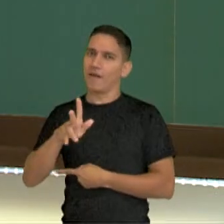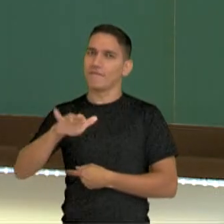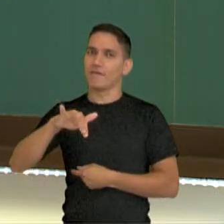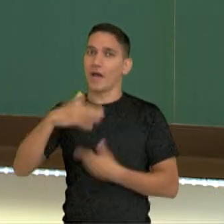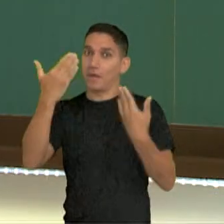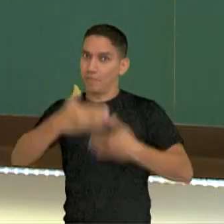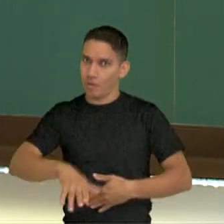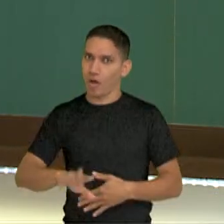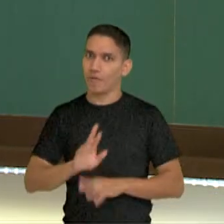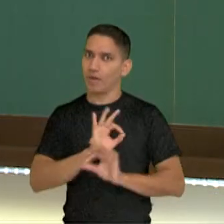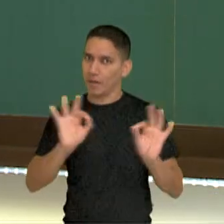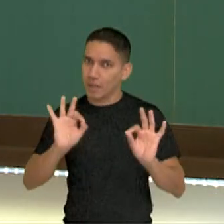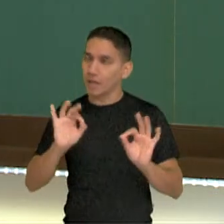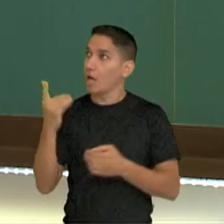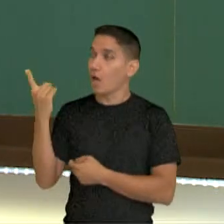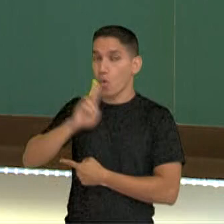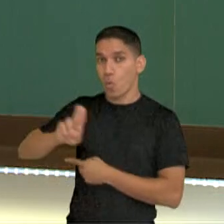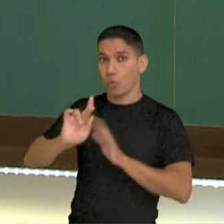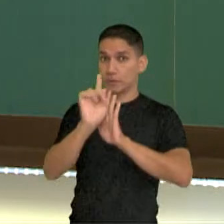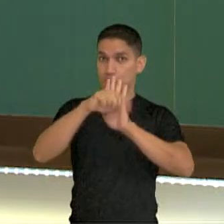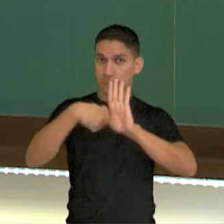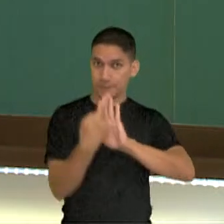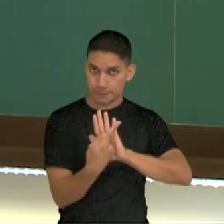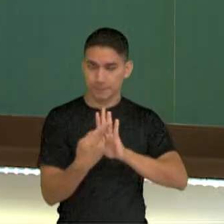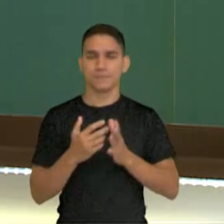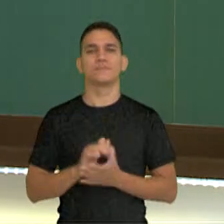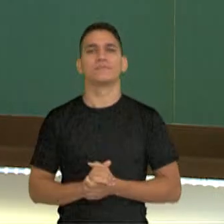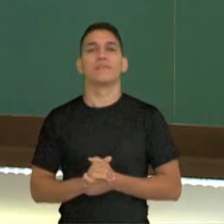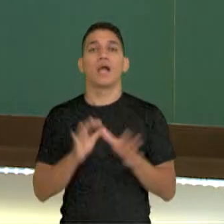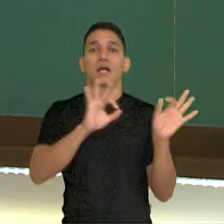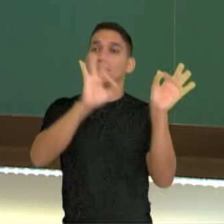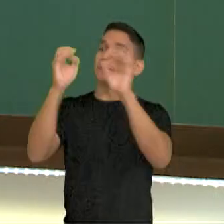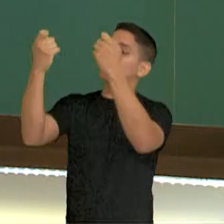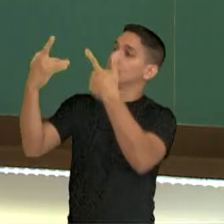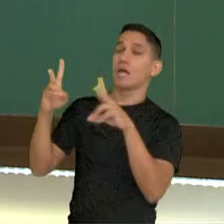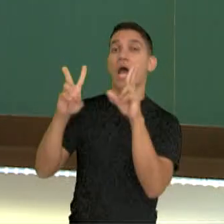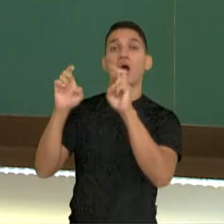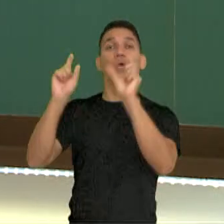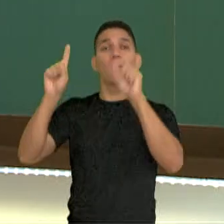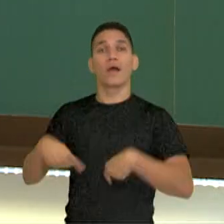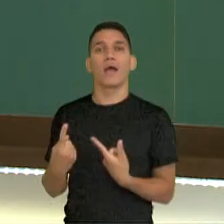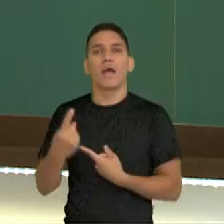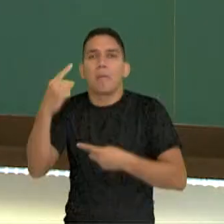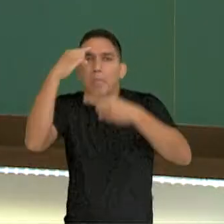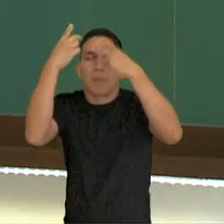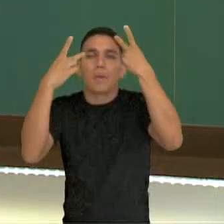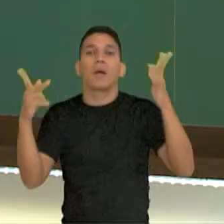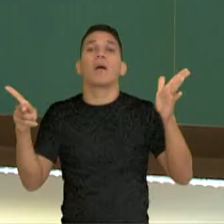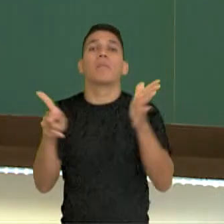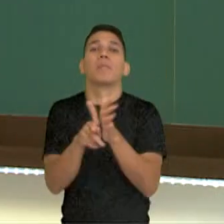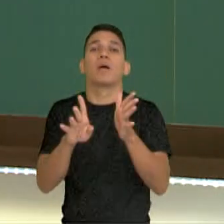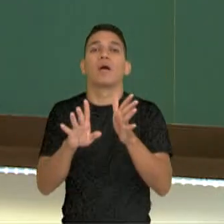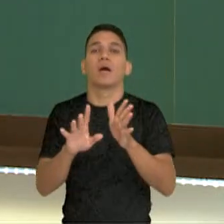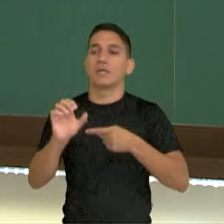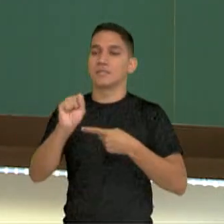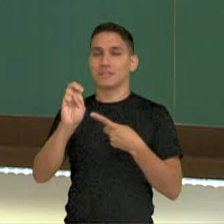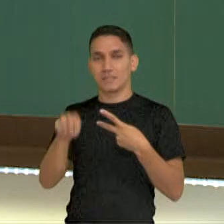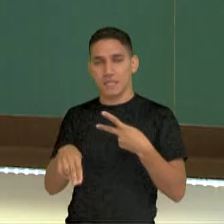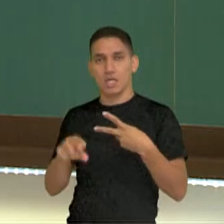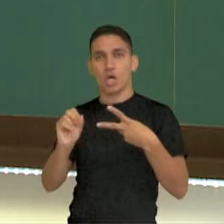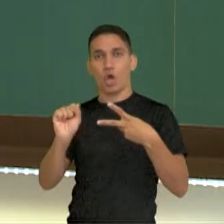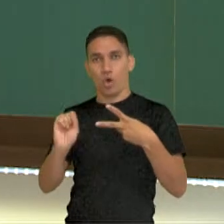teste, usa a sua circunferência. Então, nesse vídeo, nós falamos sobre as ideias de seno, cosseno e